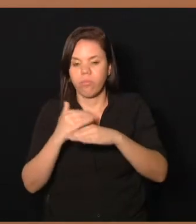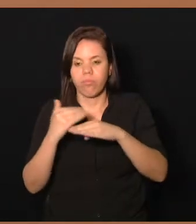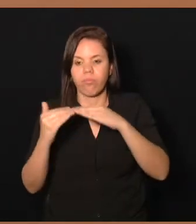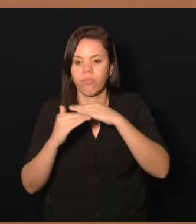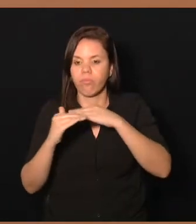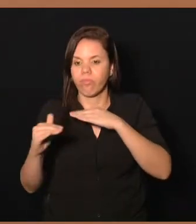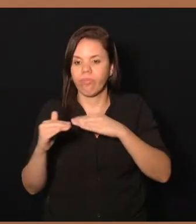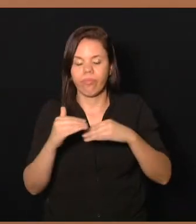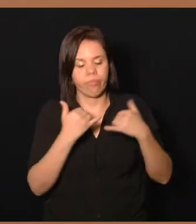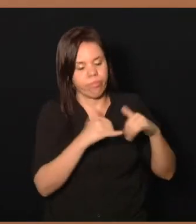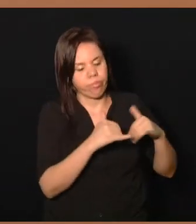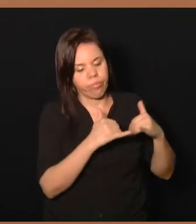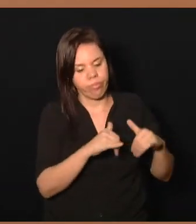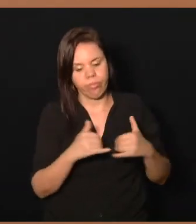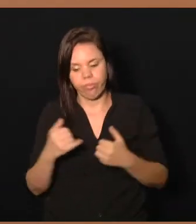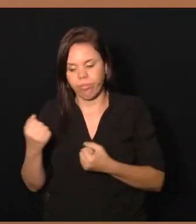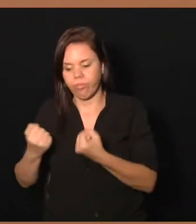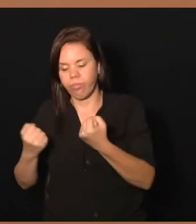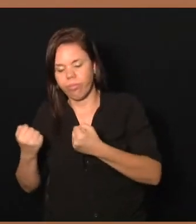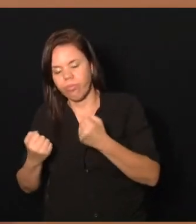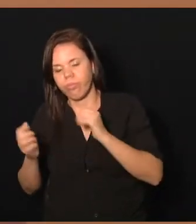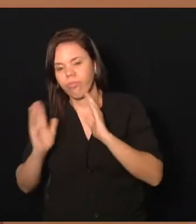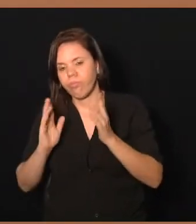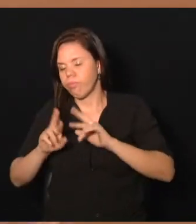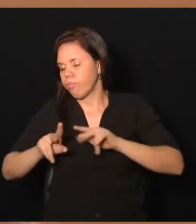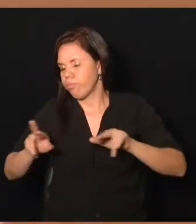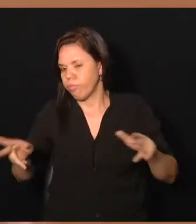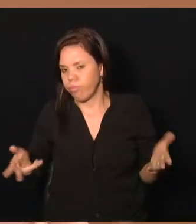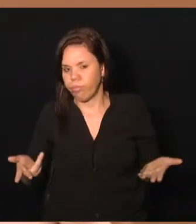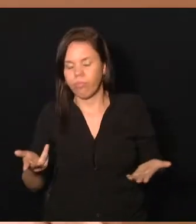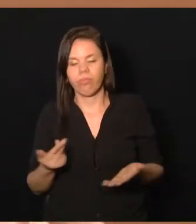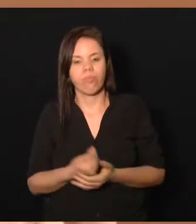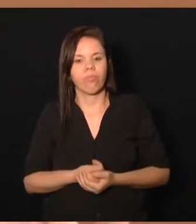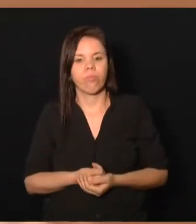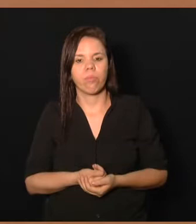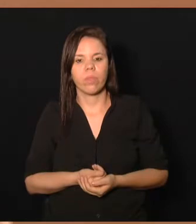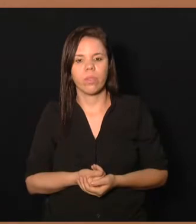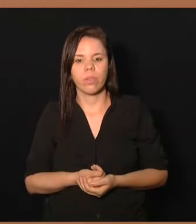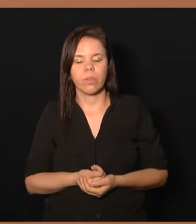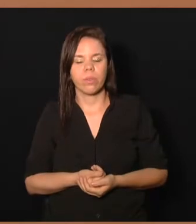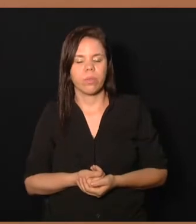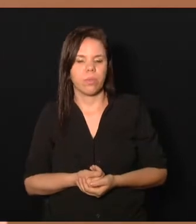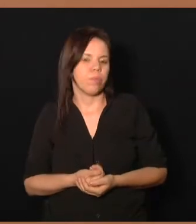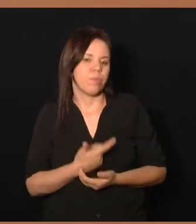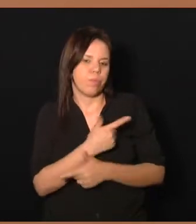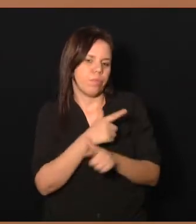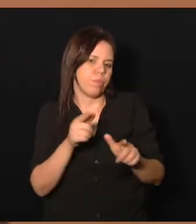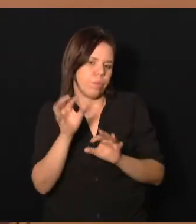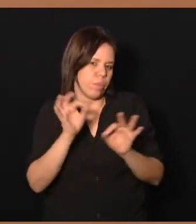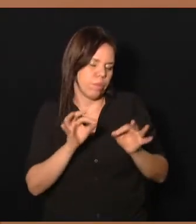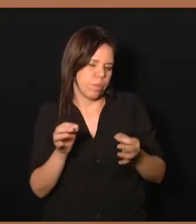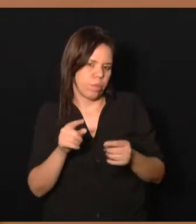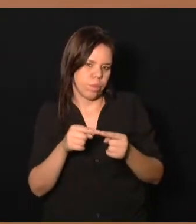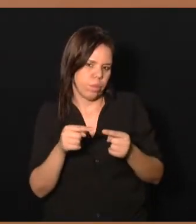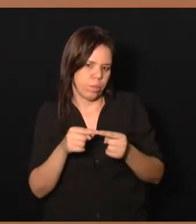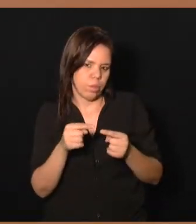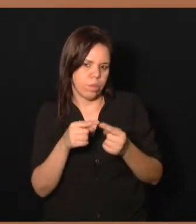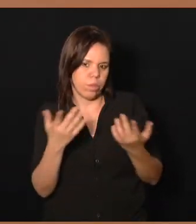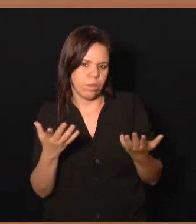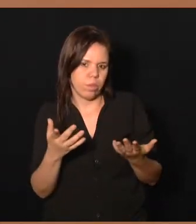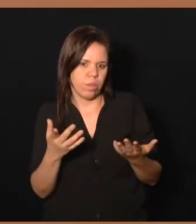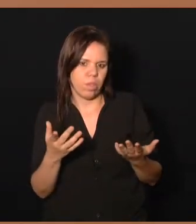ônibus, de carga. Nesse sentido, não houve um planejamento adequado e as ruas ficaram